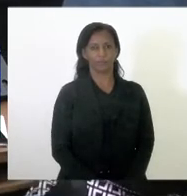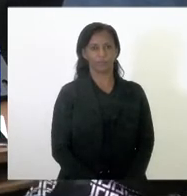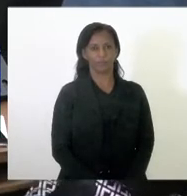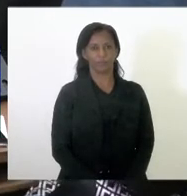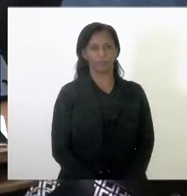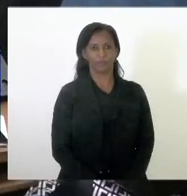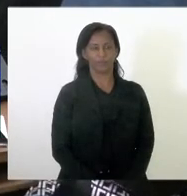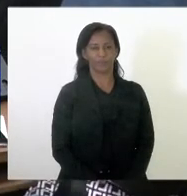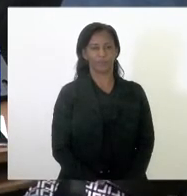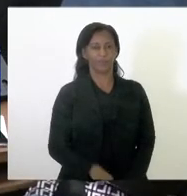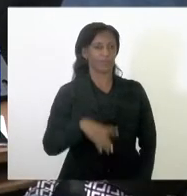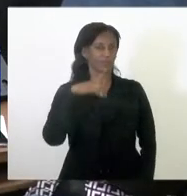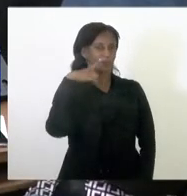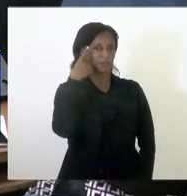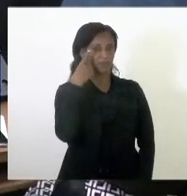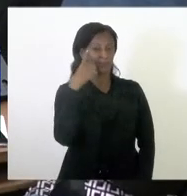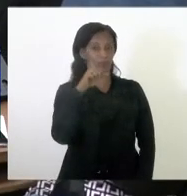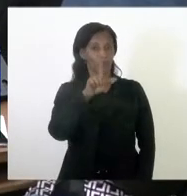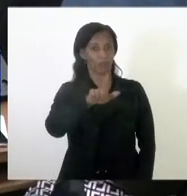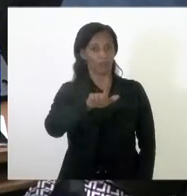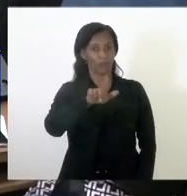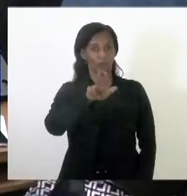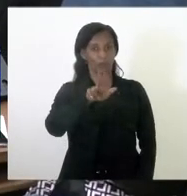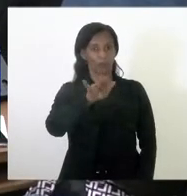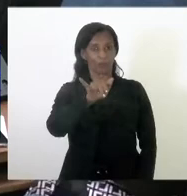Deputado Luiz Martins.